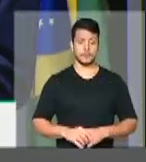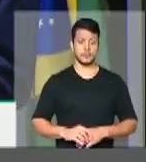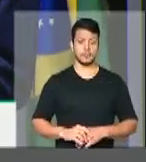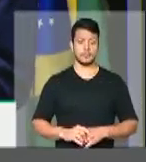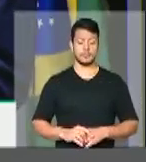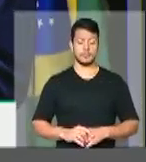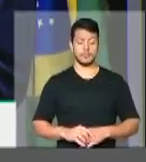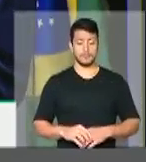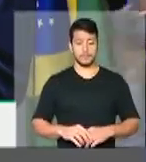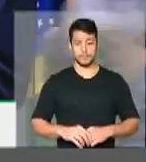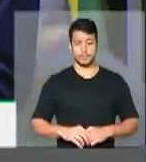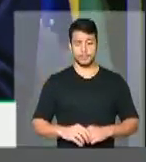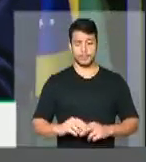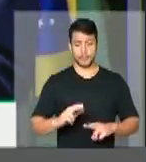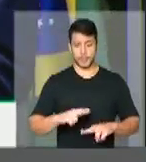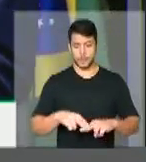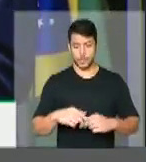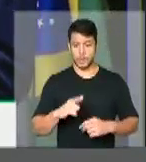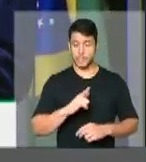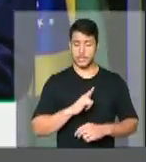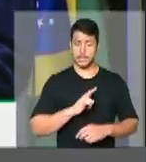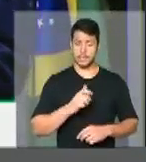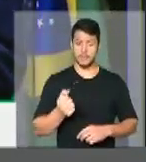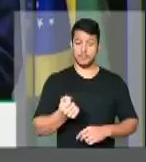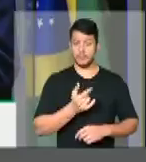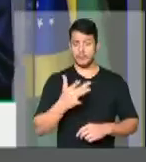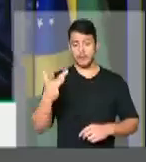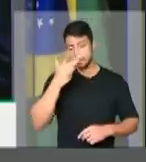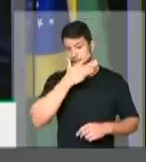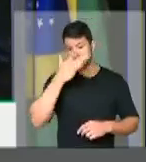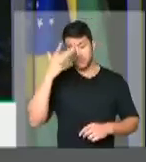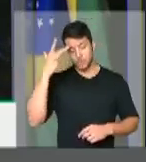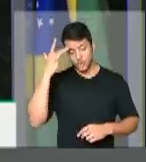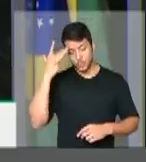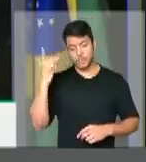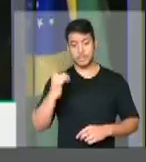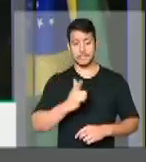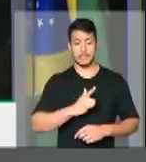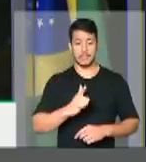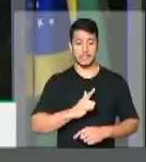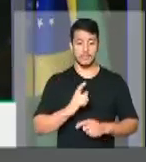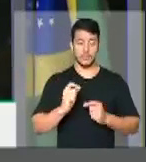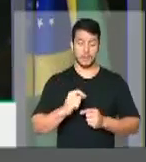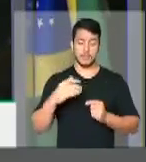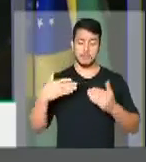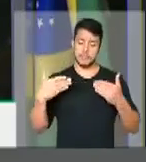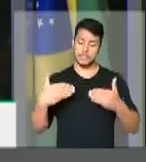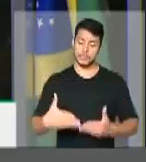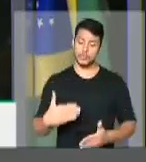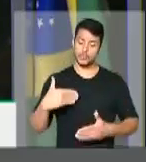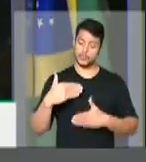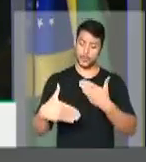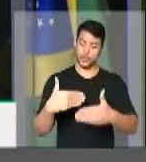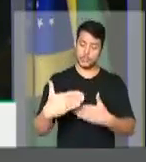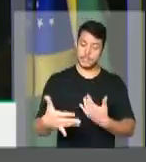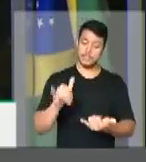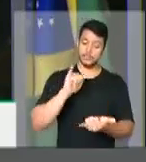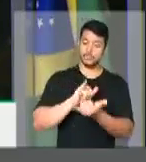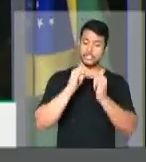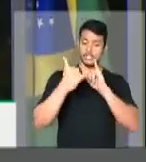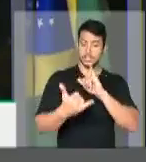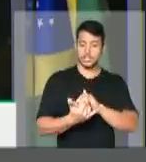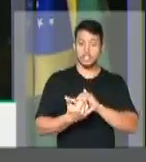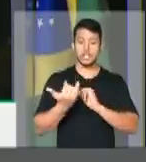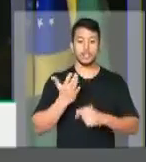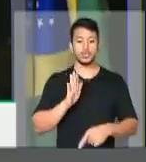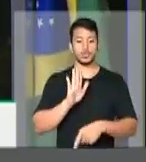convidado por ele para ajudar na elaboração do processo de anistia, descobriu a propriedade de seu livro,